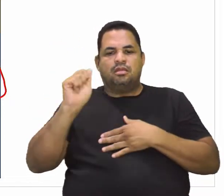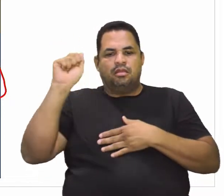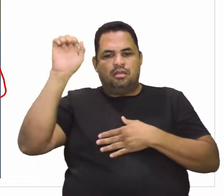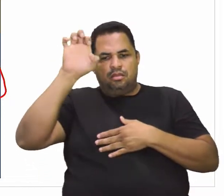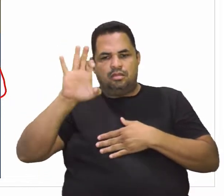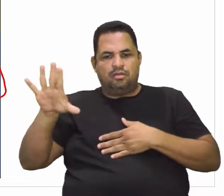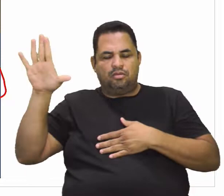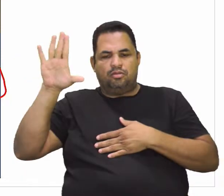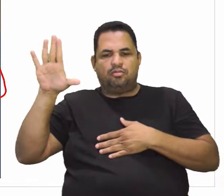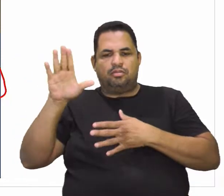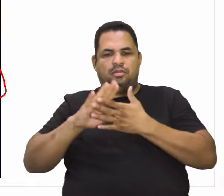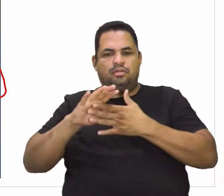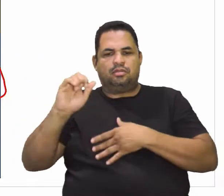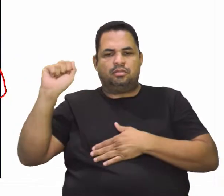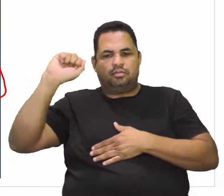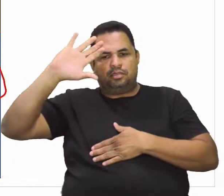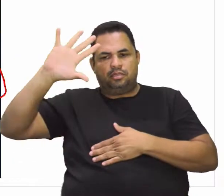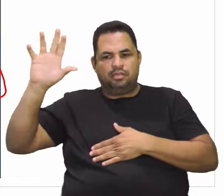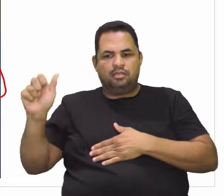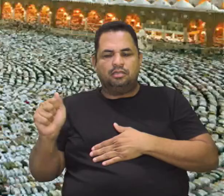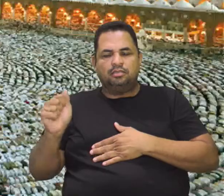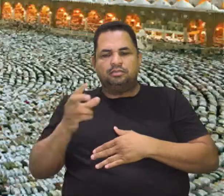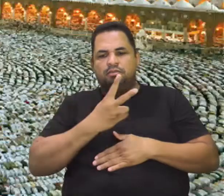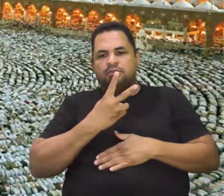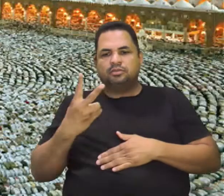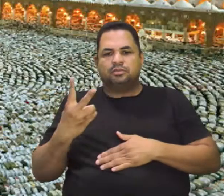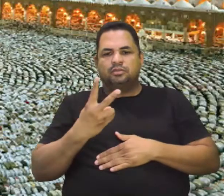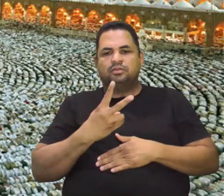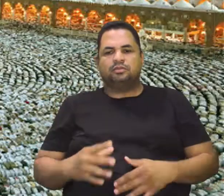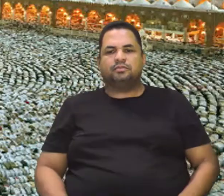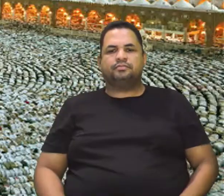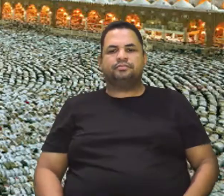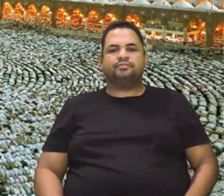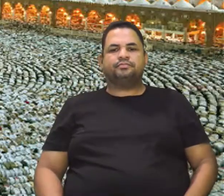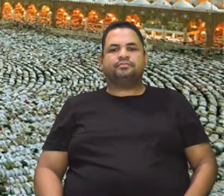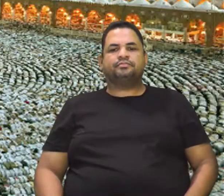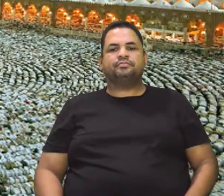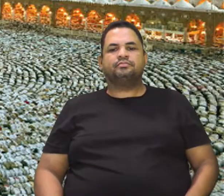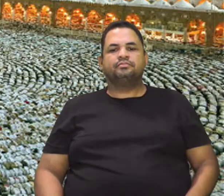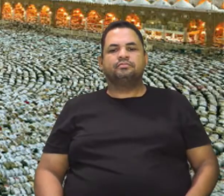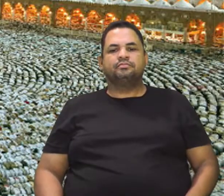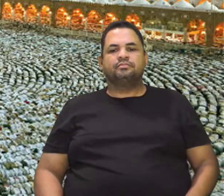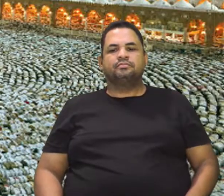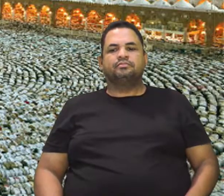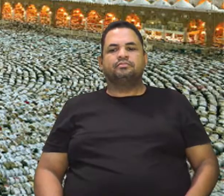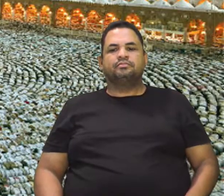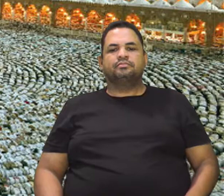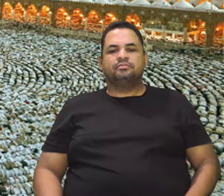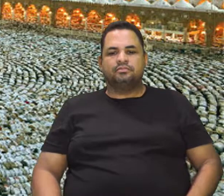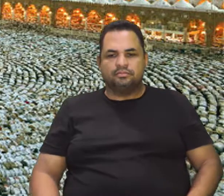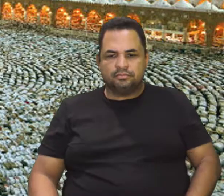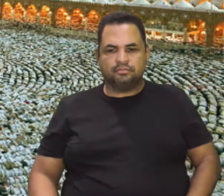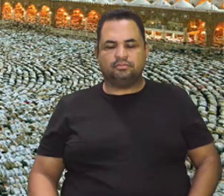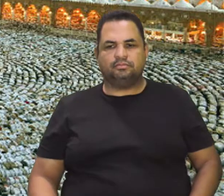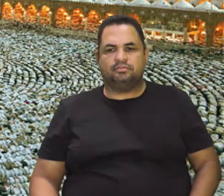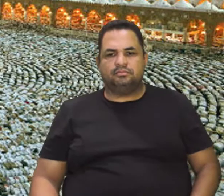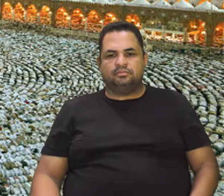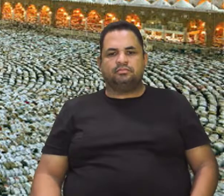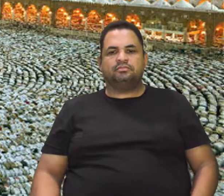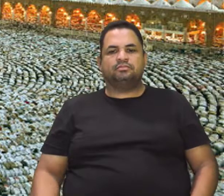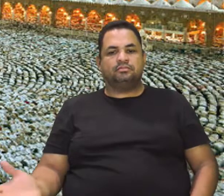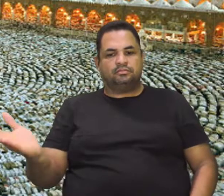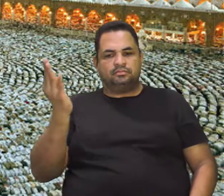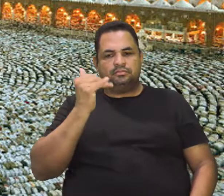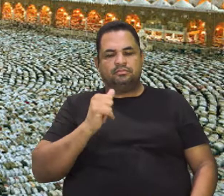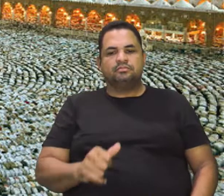Só aí nós já vamos ver essa importância. E aí, olha essa imagem que eu trago para vocês, alunos. Vem cá comigo, vem